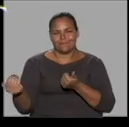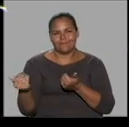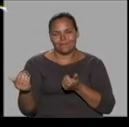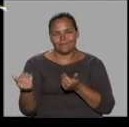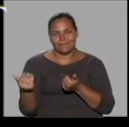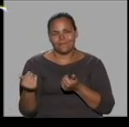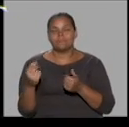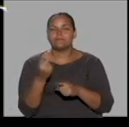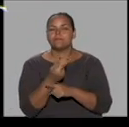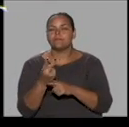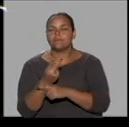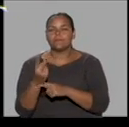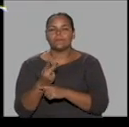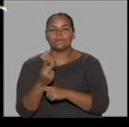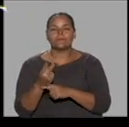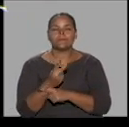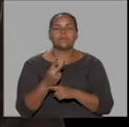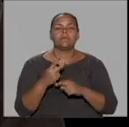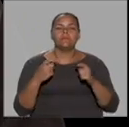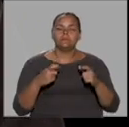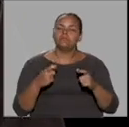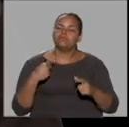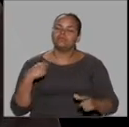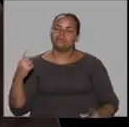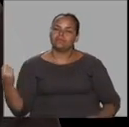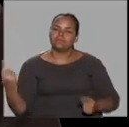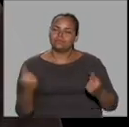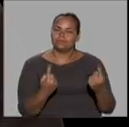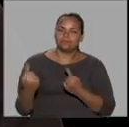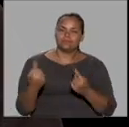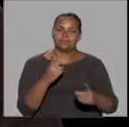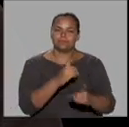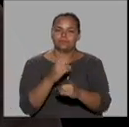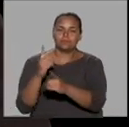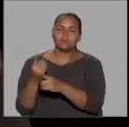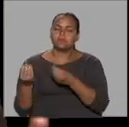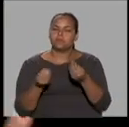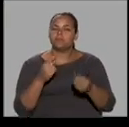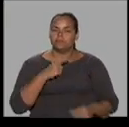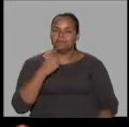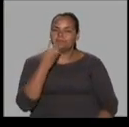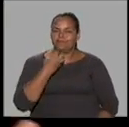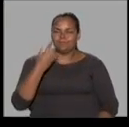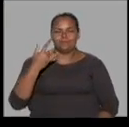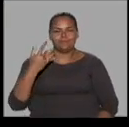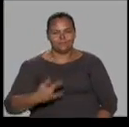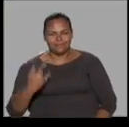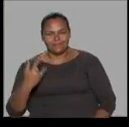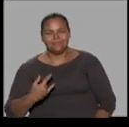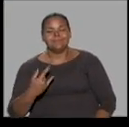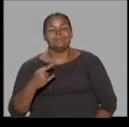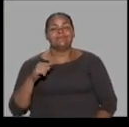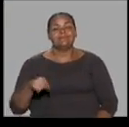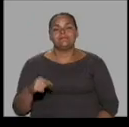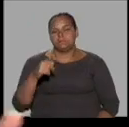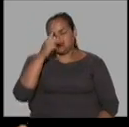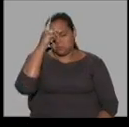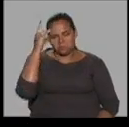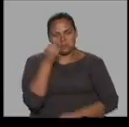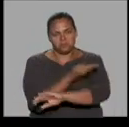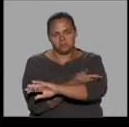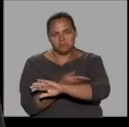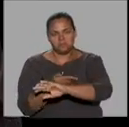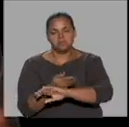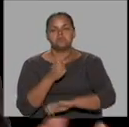Eram jovens que estavam procurando um lugar para se encontrar, né? Assim como existiu o rock para o branco, né? E